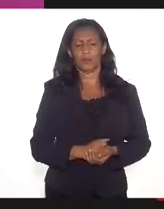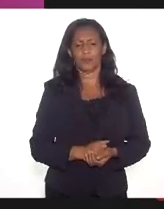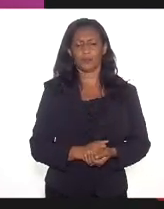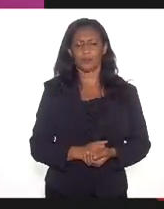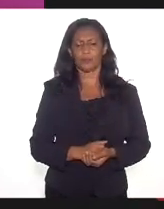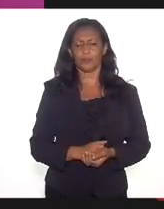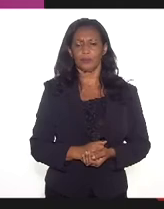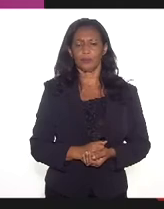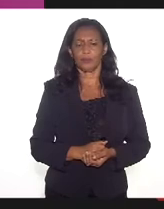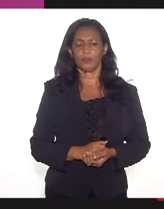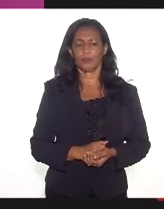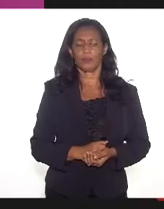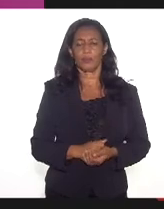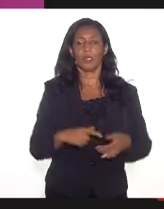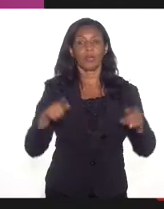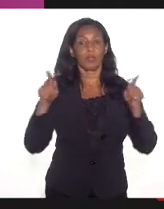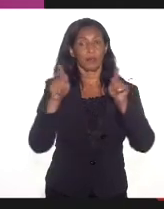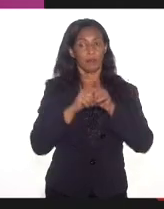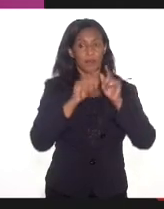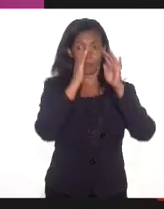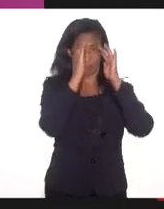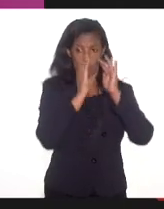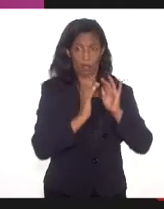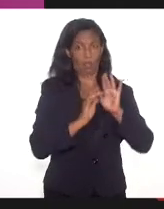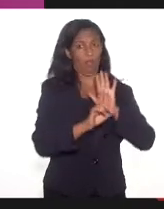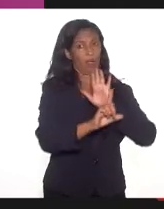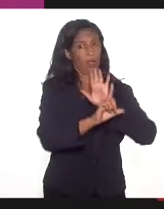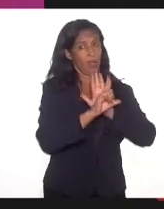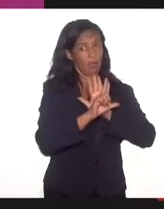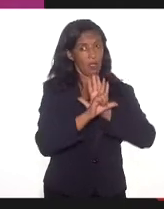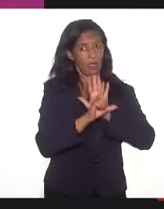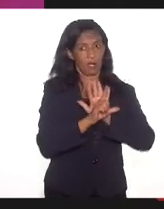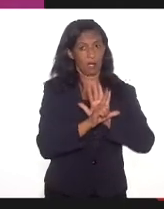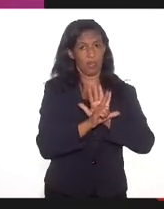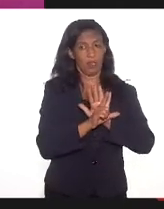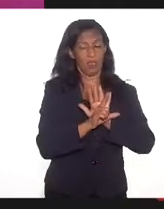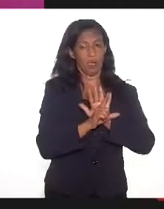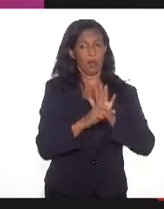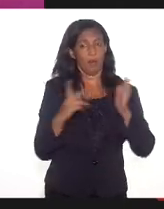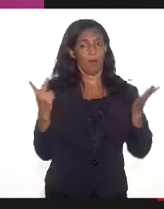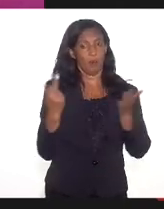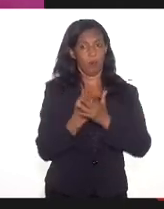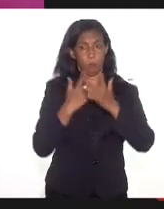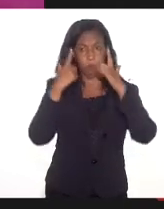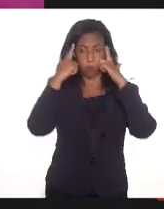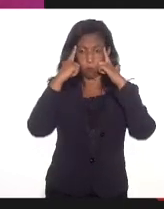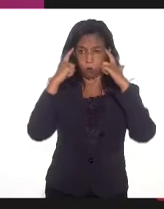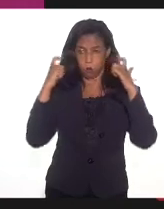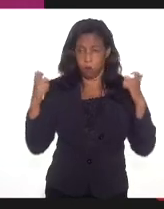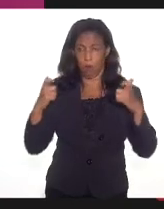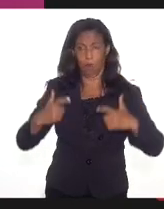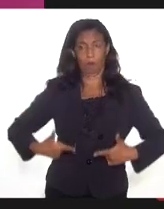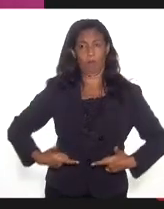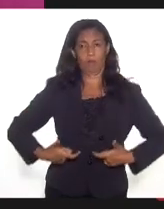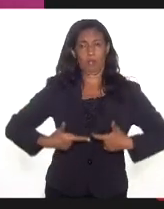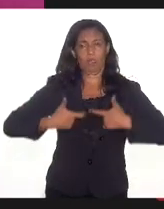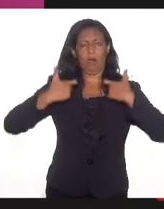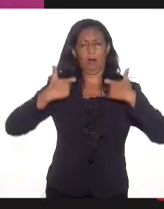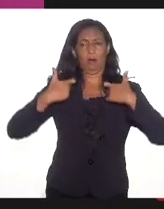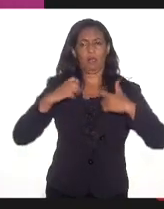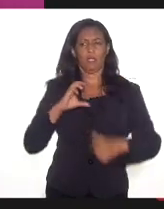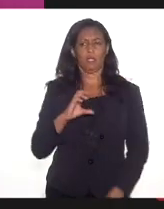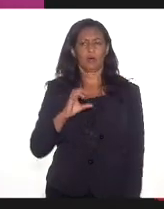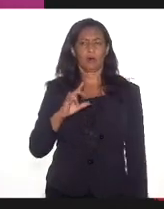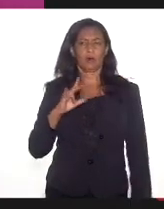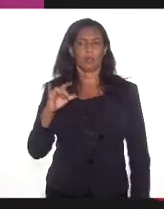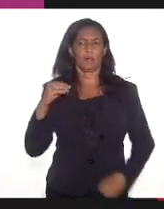há que se preservar a lei para a gente não criar uma barbárie para a gente não criar uma guerra civil no